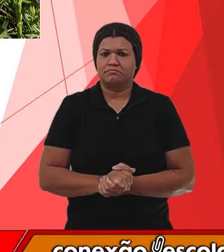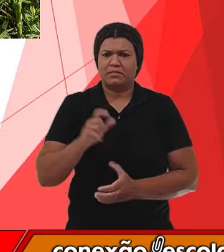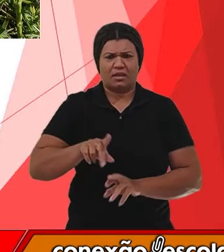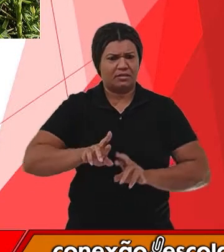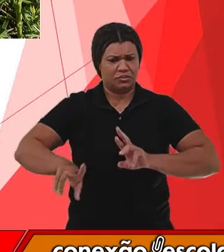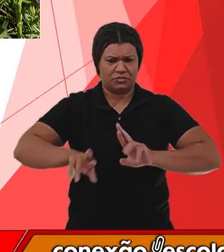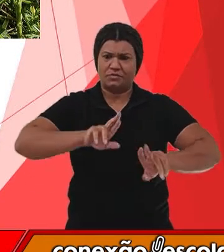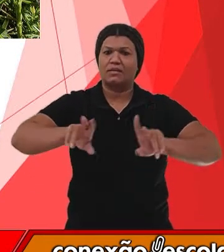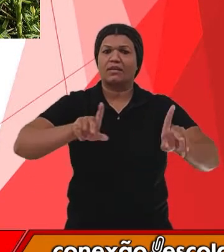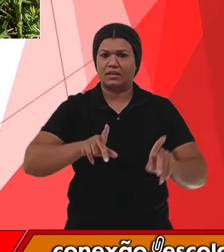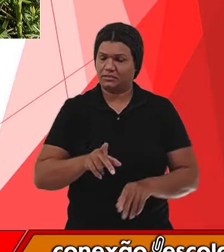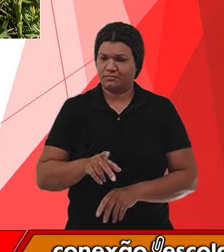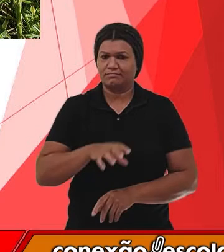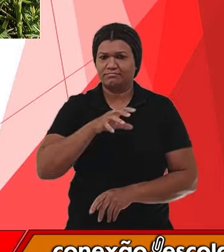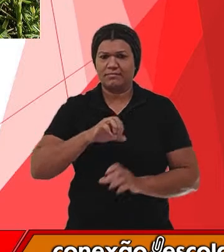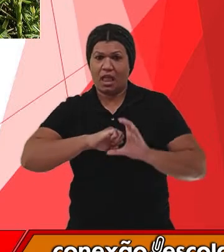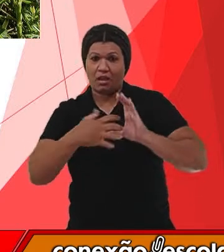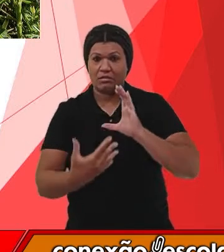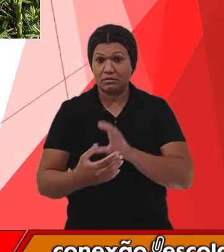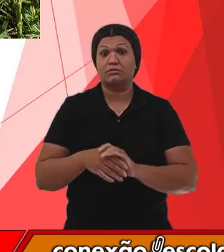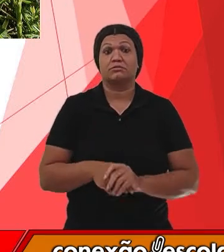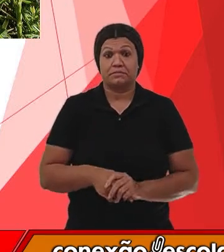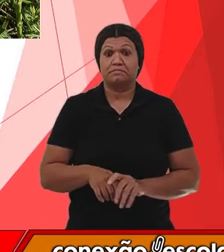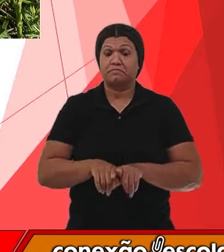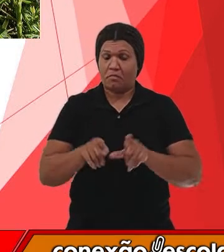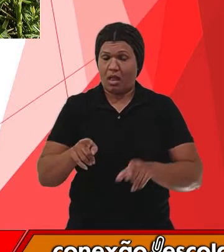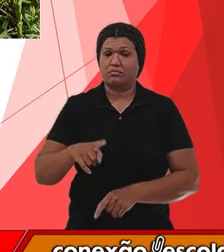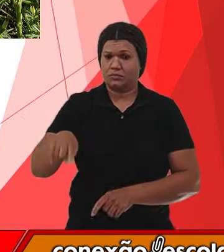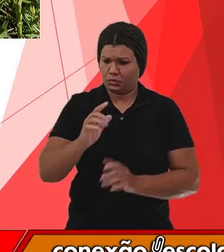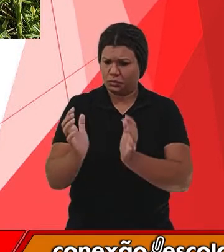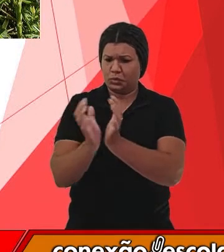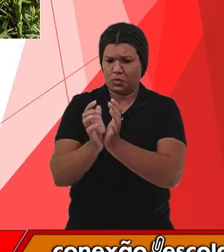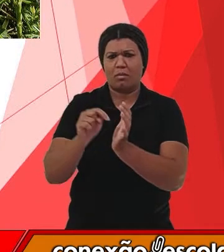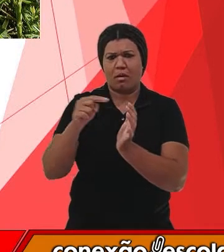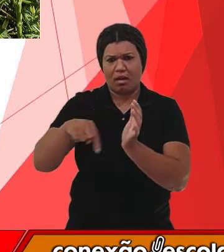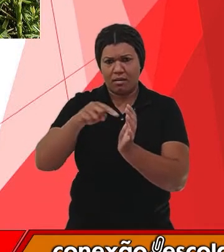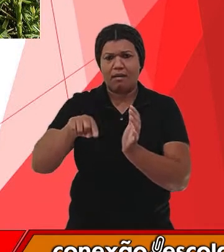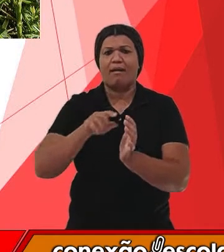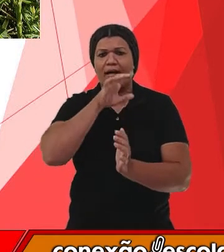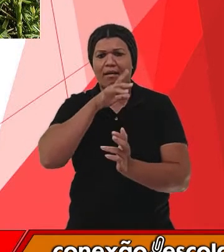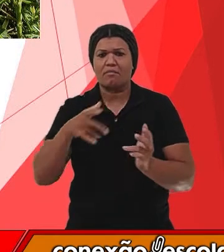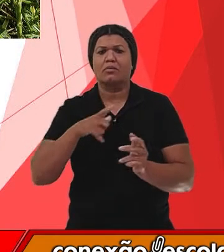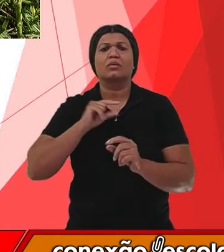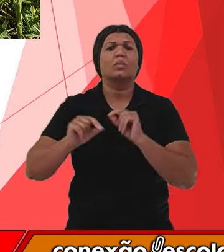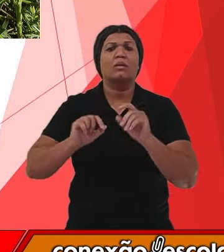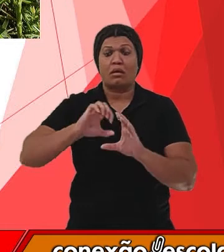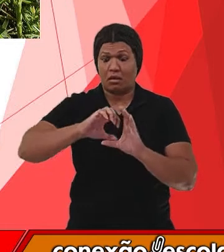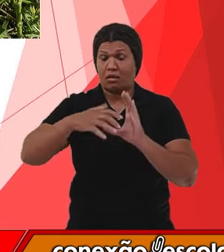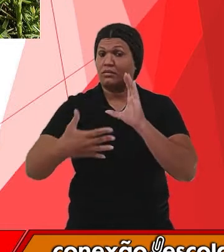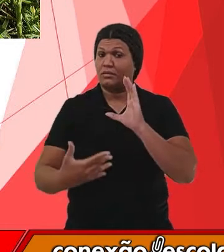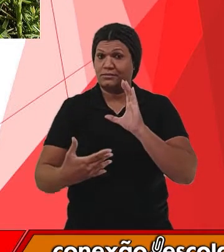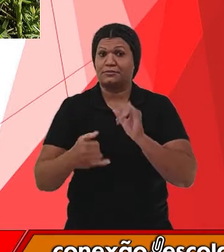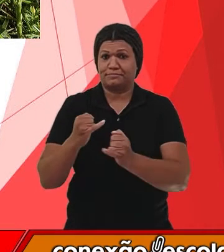bem diferentes entre si. Mas esses animais têm características em comum